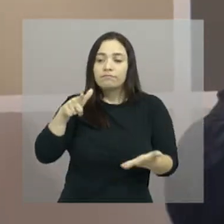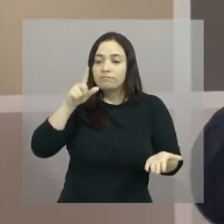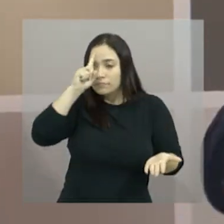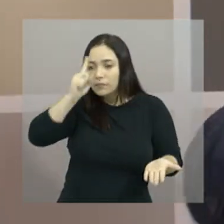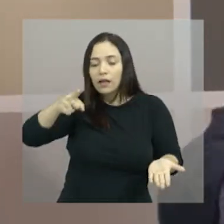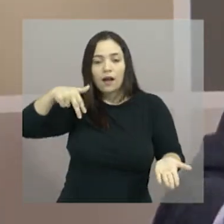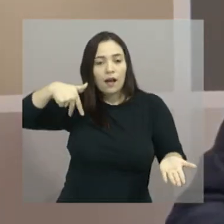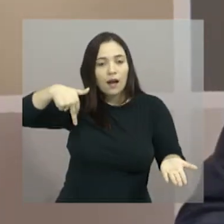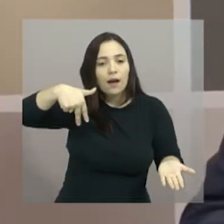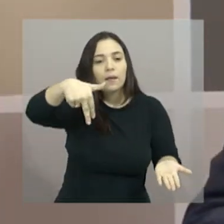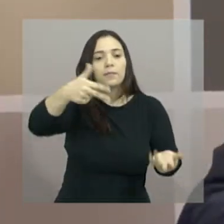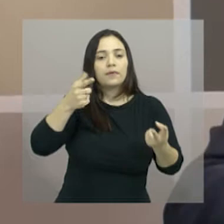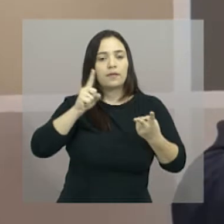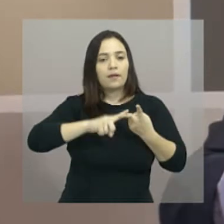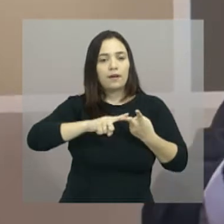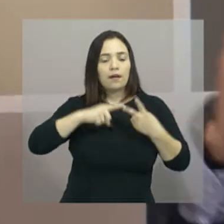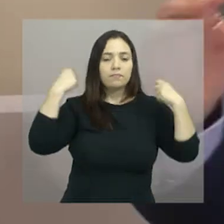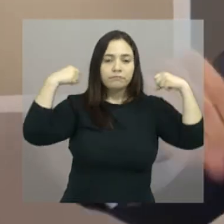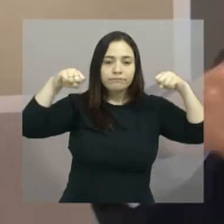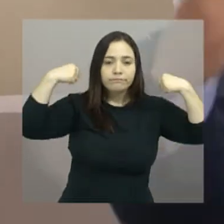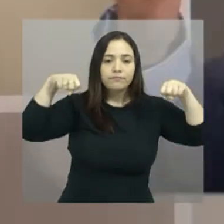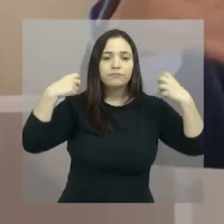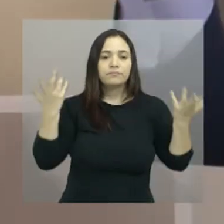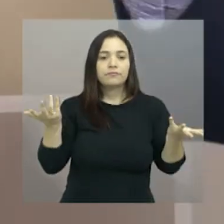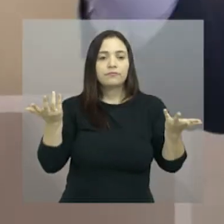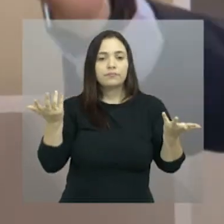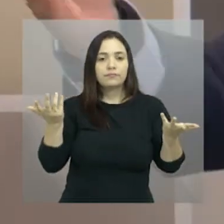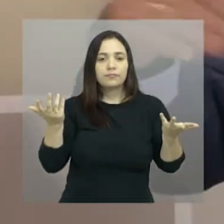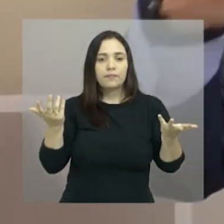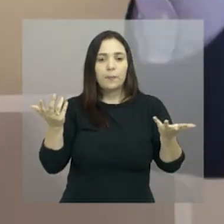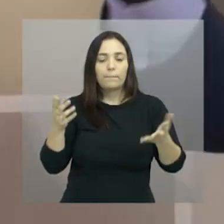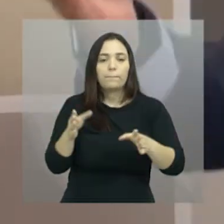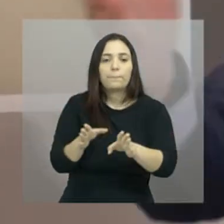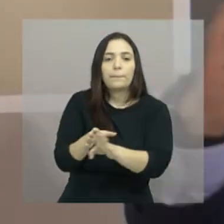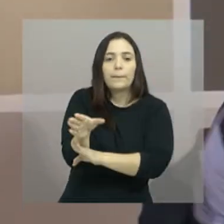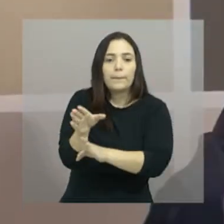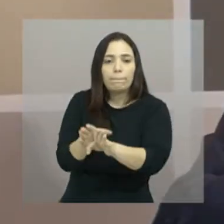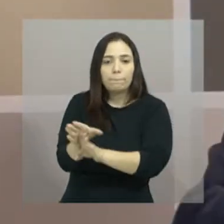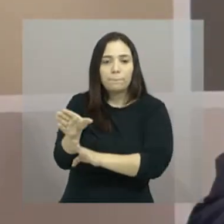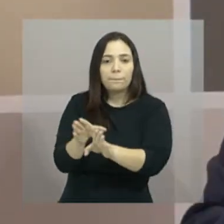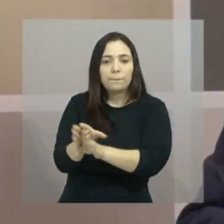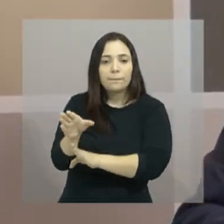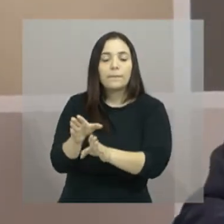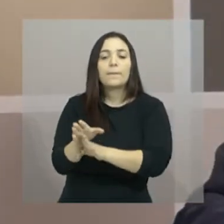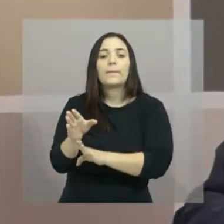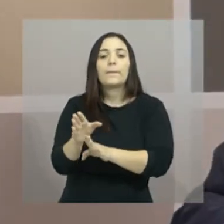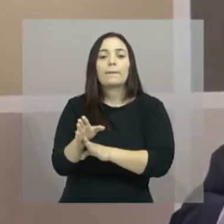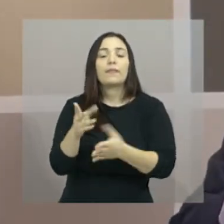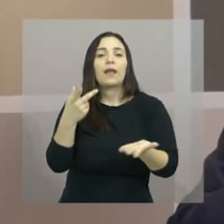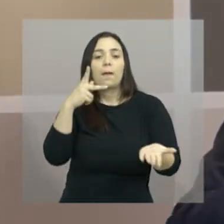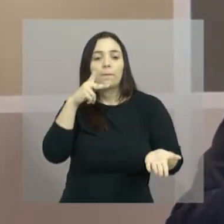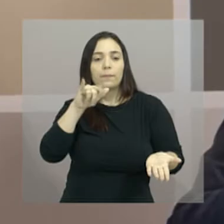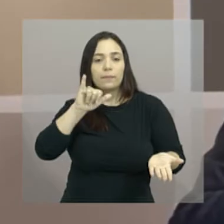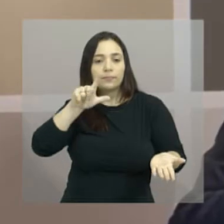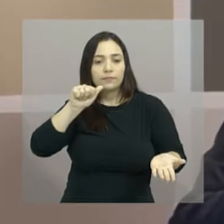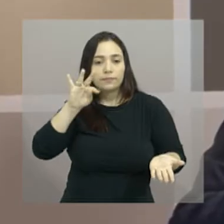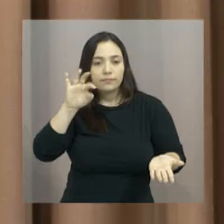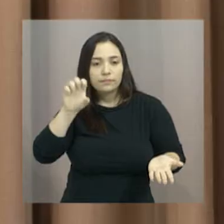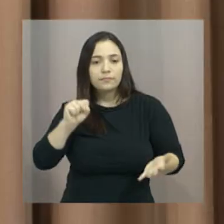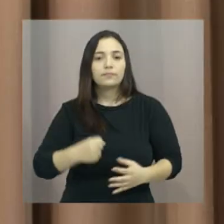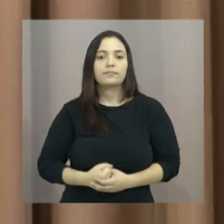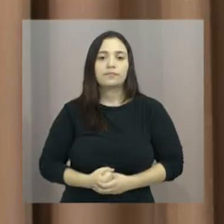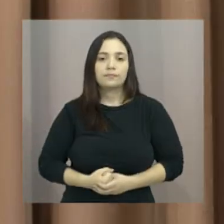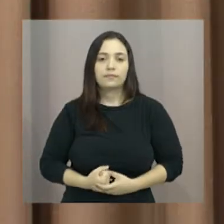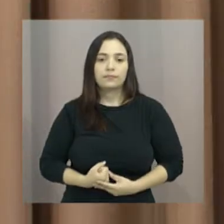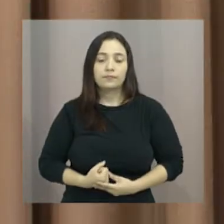caminhada, vai prescrever que ele faça uma atividade física orientada depois na academia por um educador físico, ele vai fazer pilates. E no final das